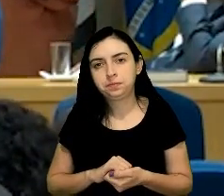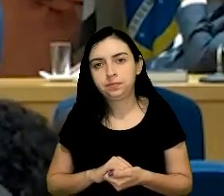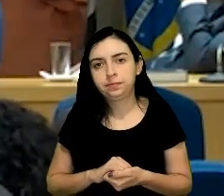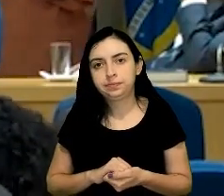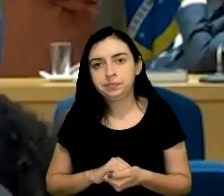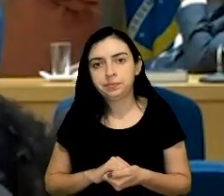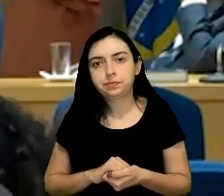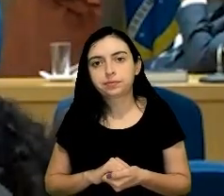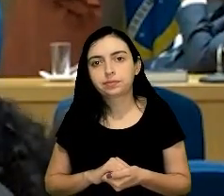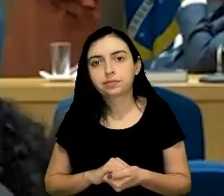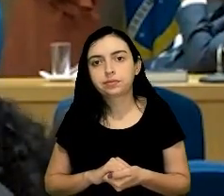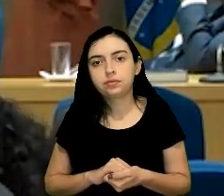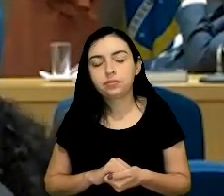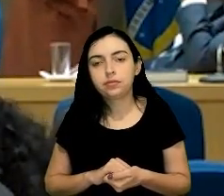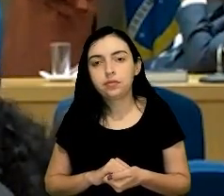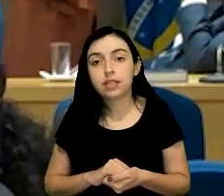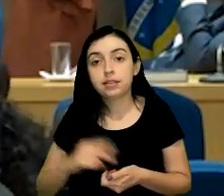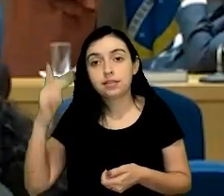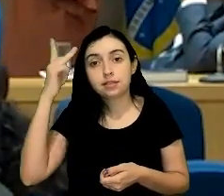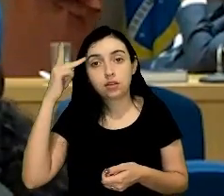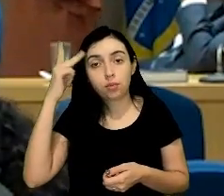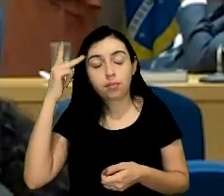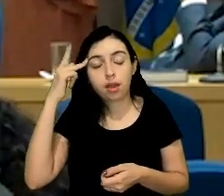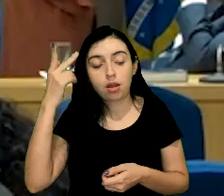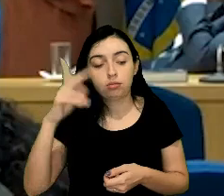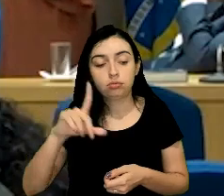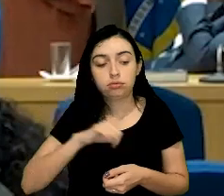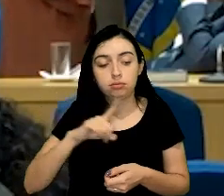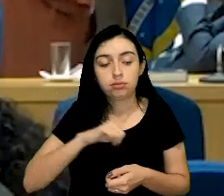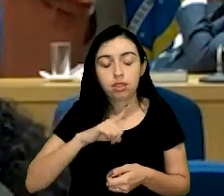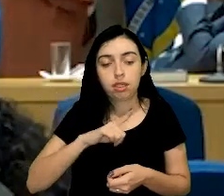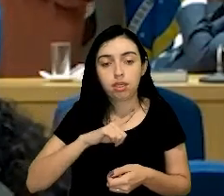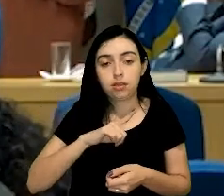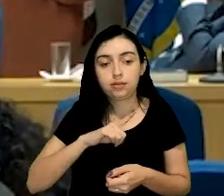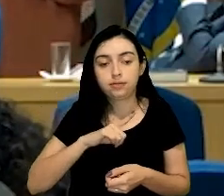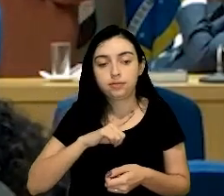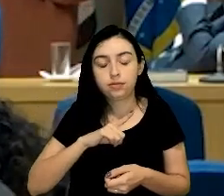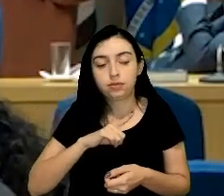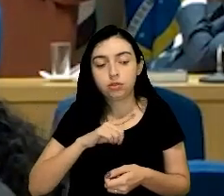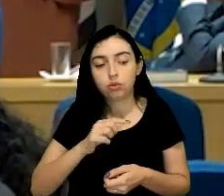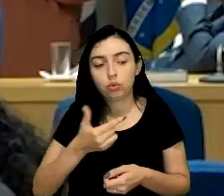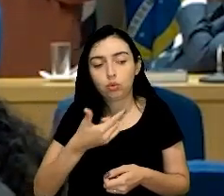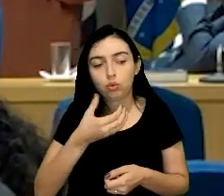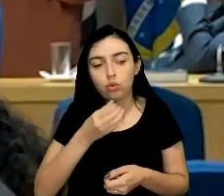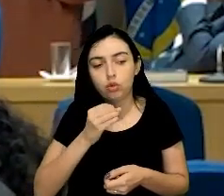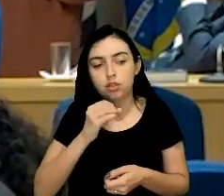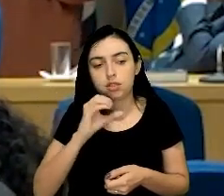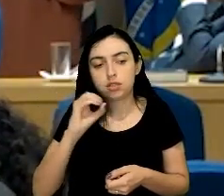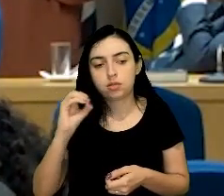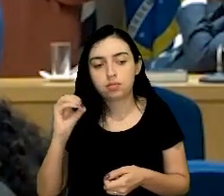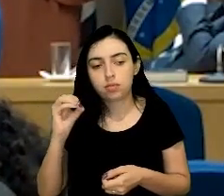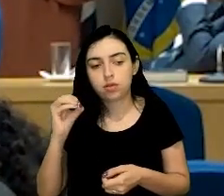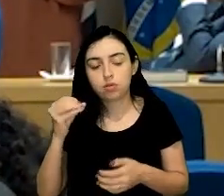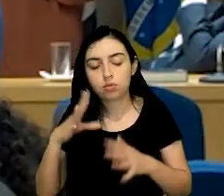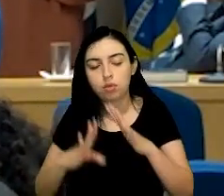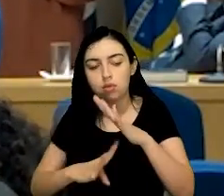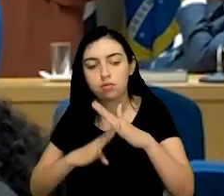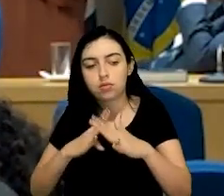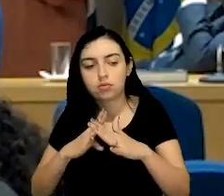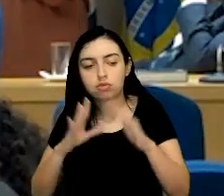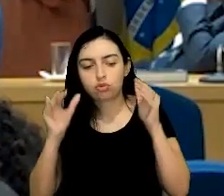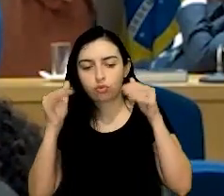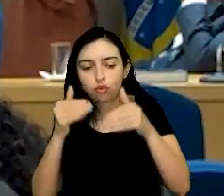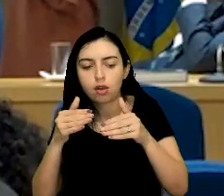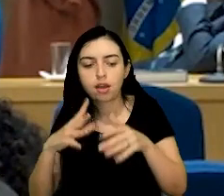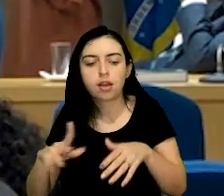Em São Paulo, nós vamos ver que em 2000 a concentração dos refugiados ele acaba sendo no município de São Paulo,